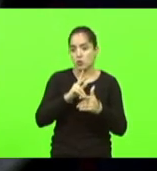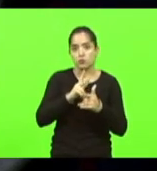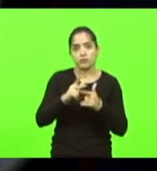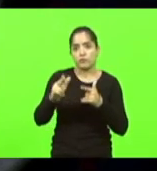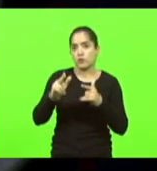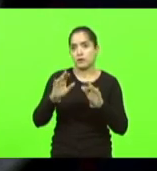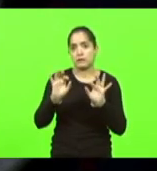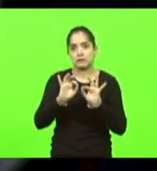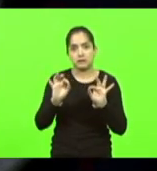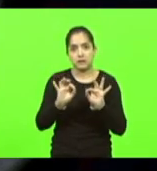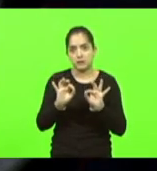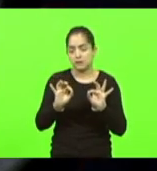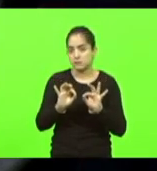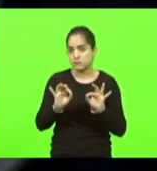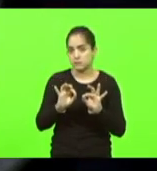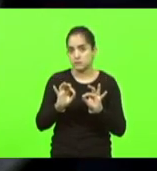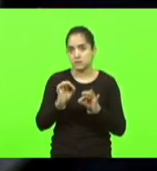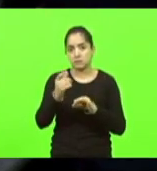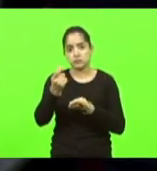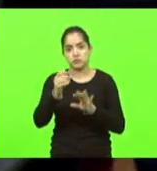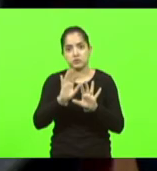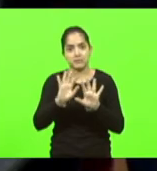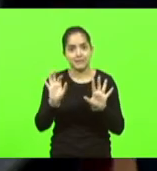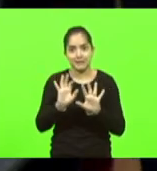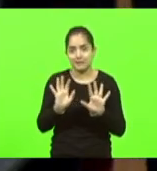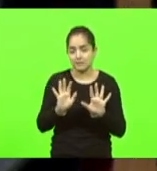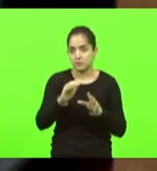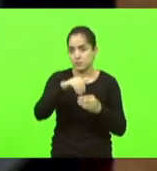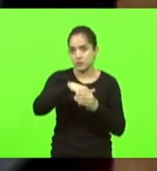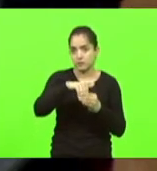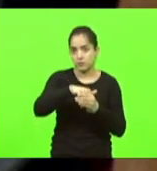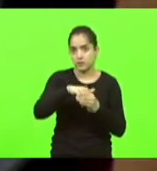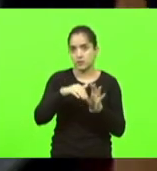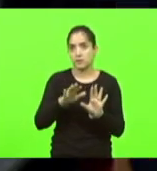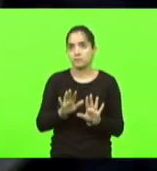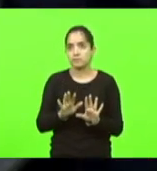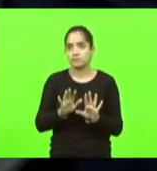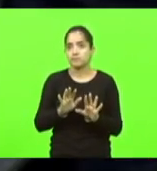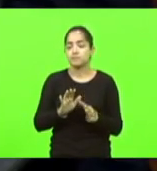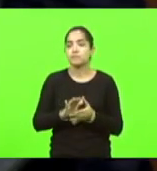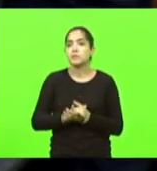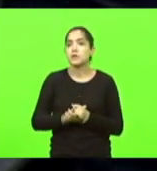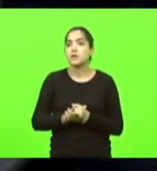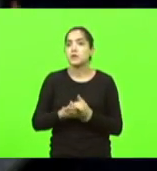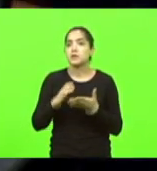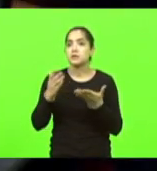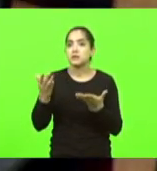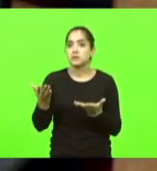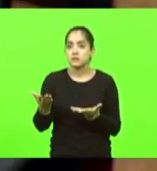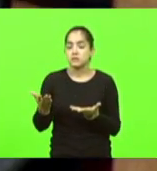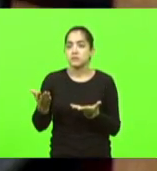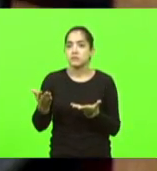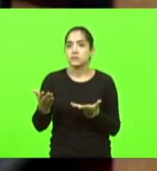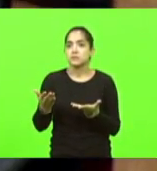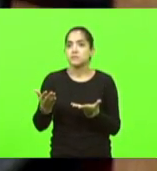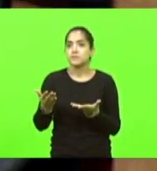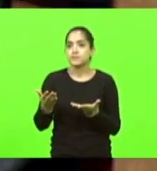cargo do governo nenhum recurso esse trem nem nada disso para votar nada né então assim